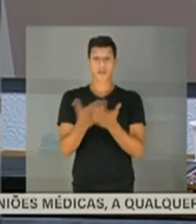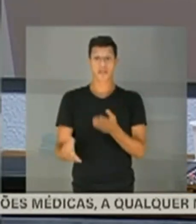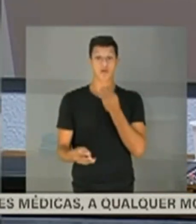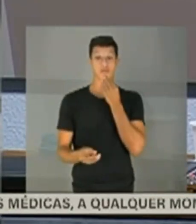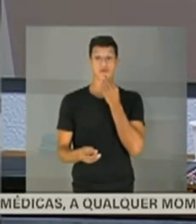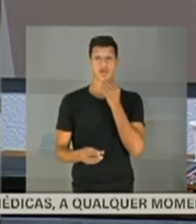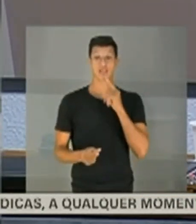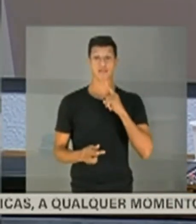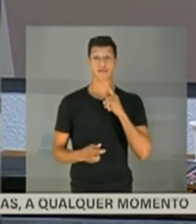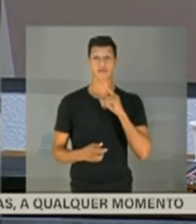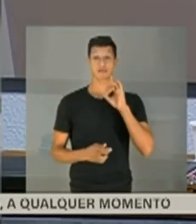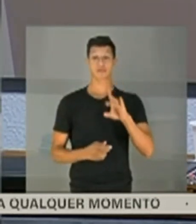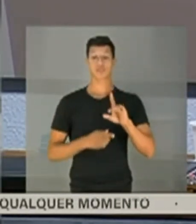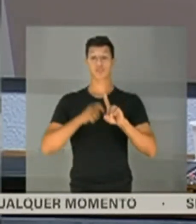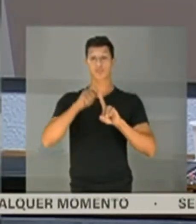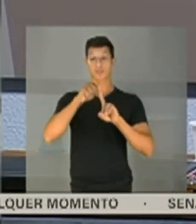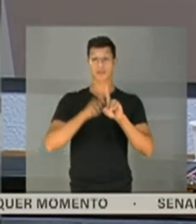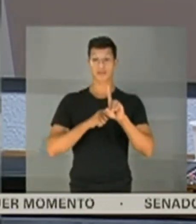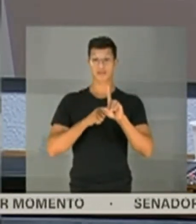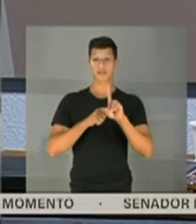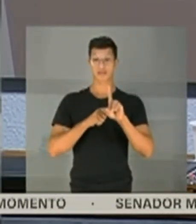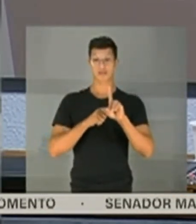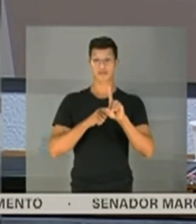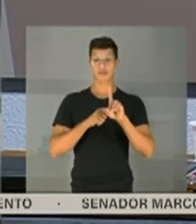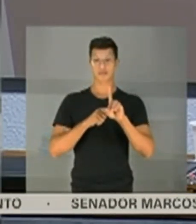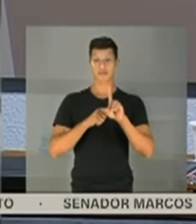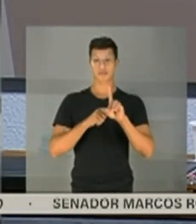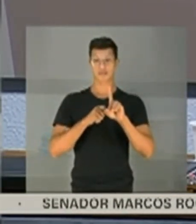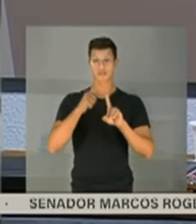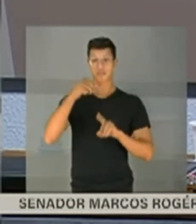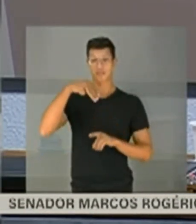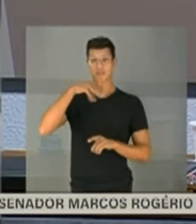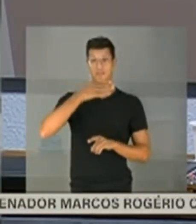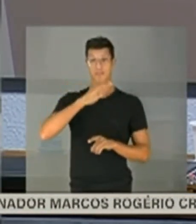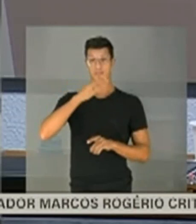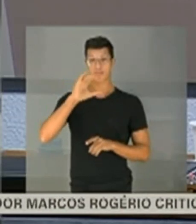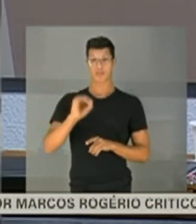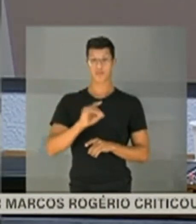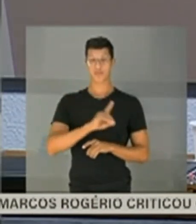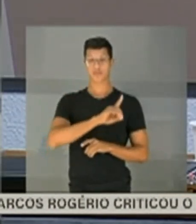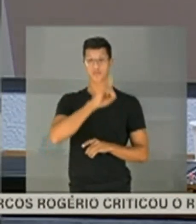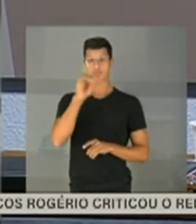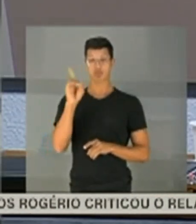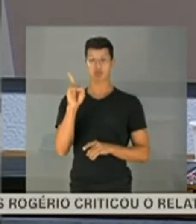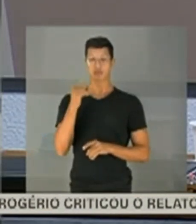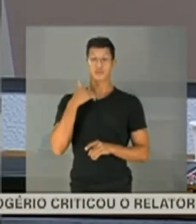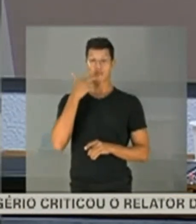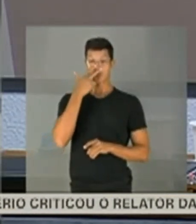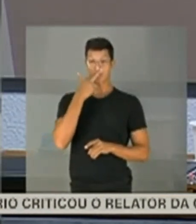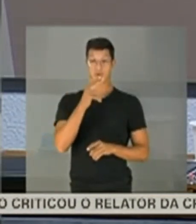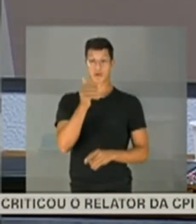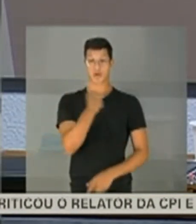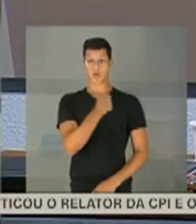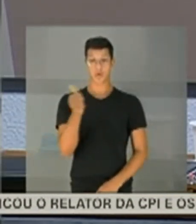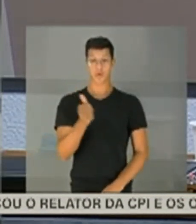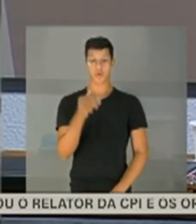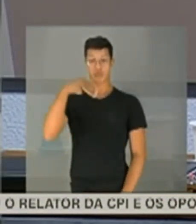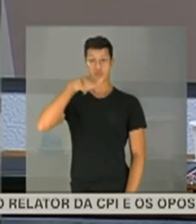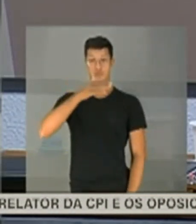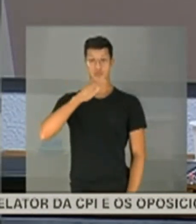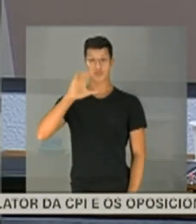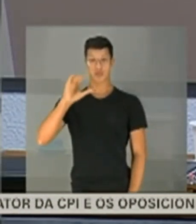antes, somente em março, no dia, se não me falha a memória, 11 de